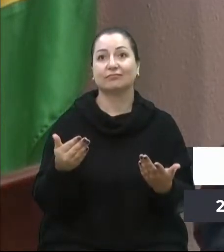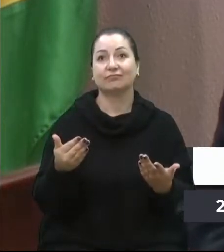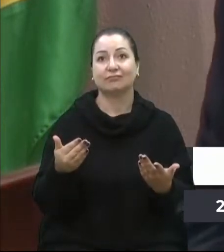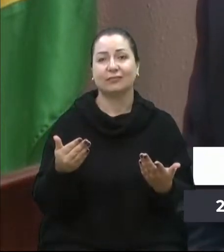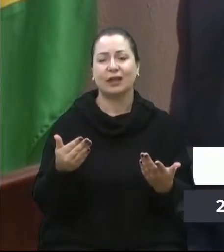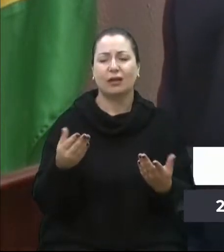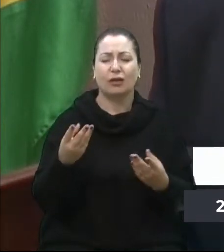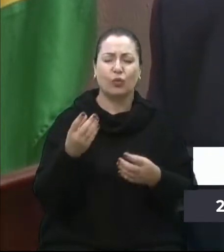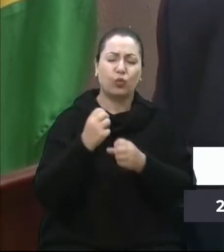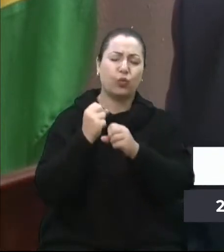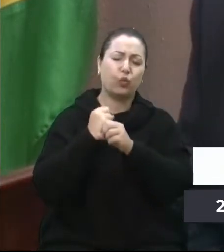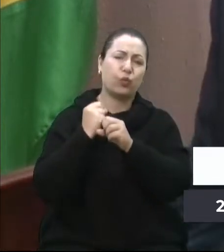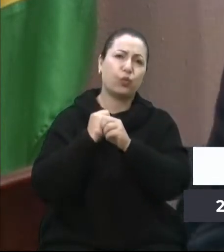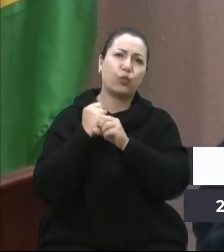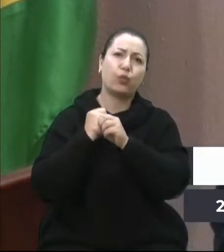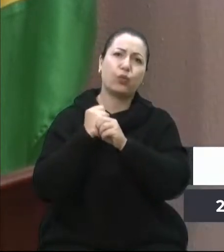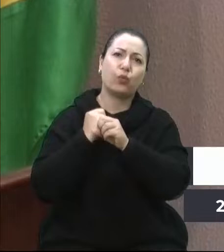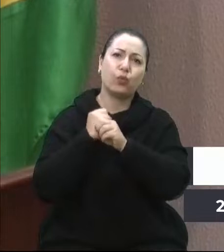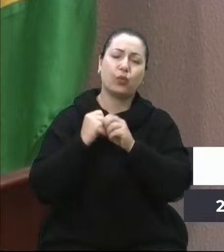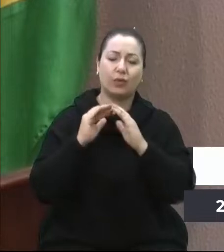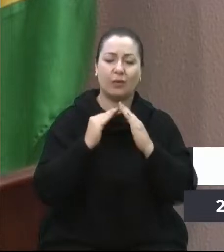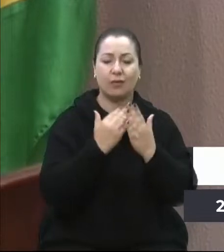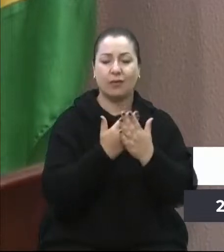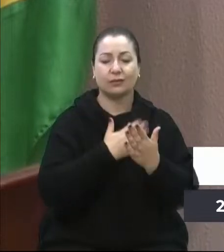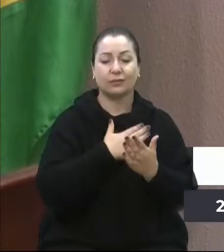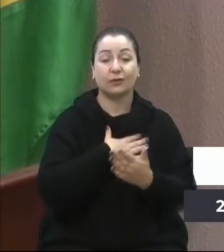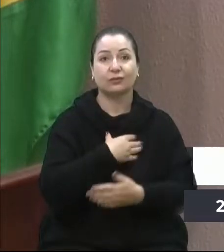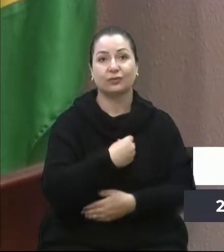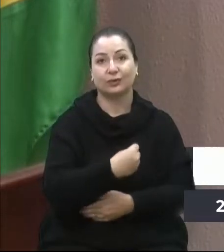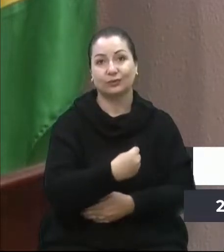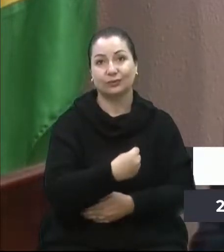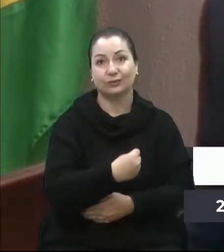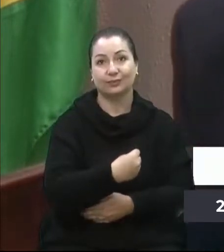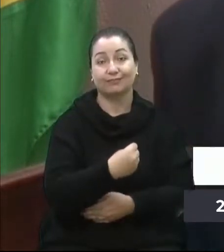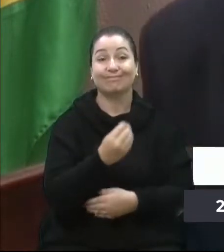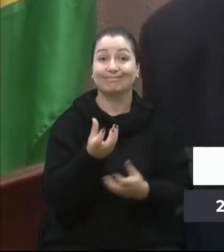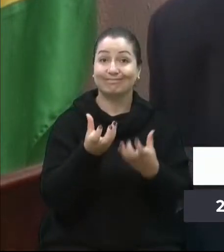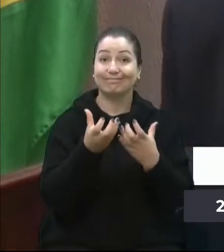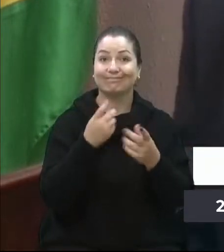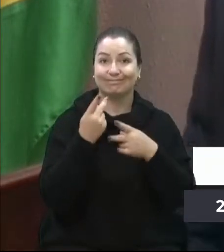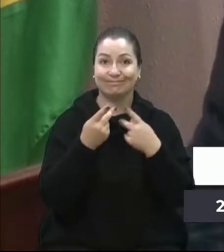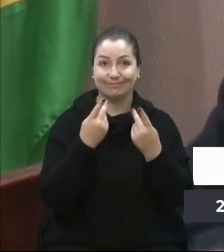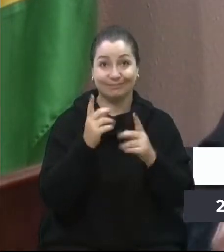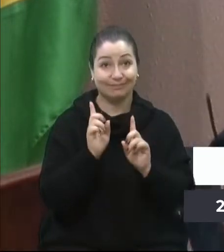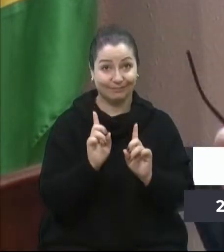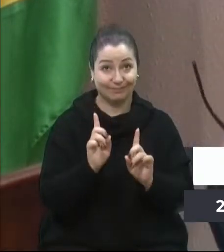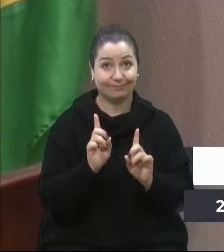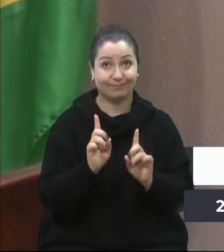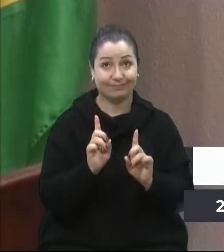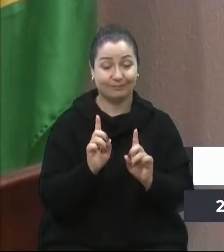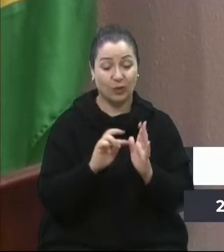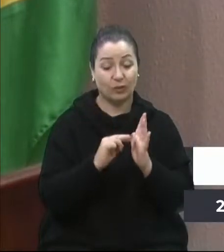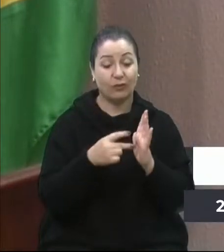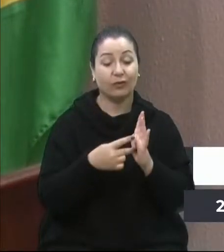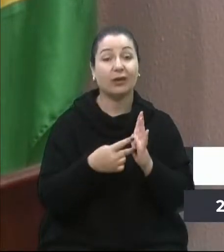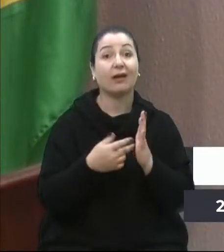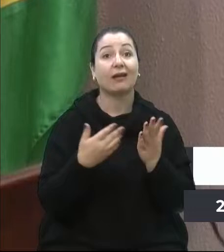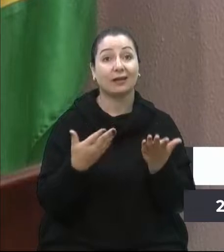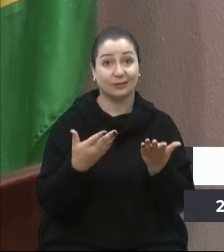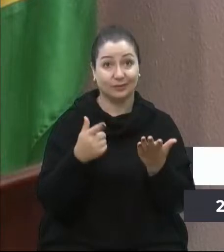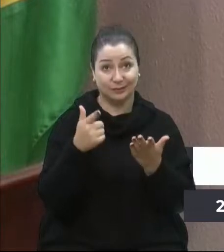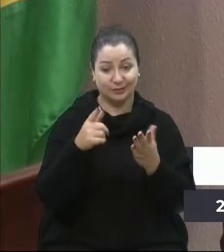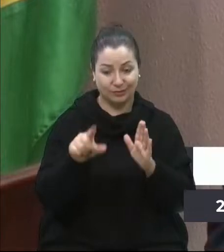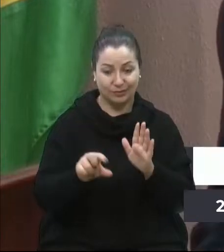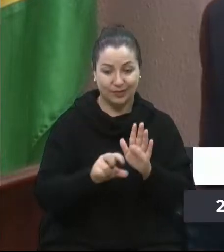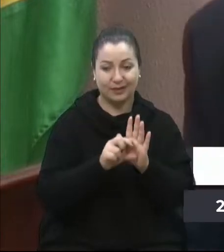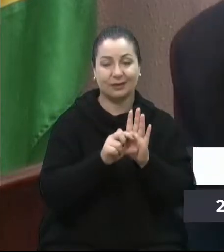por muitos anos da escola dos meus filhos. Eu quero dizer o significado da sua emenda